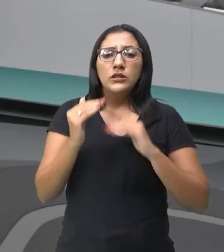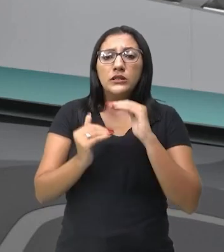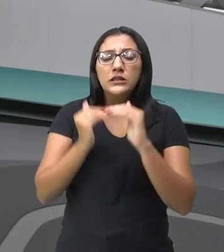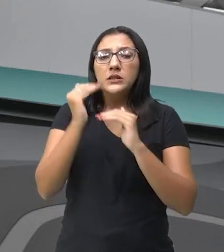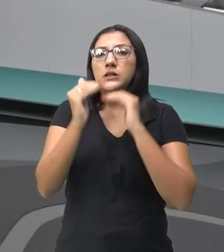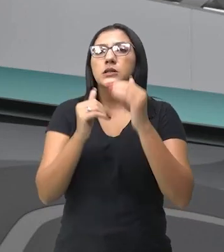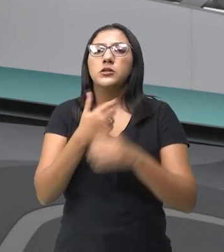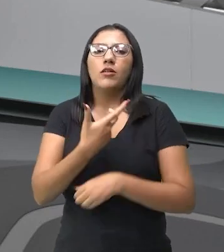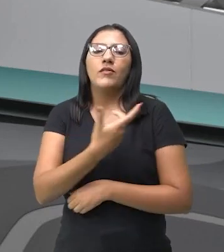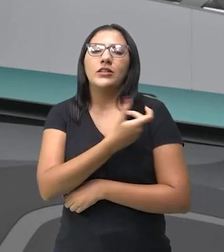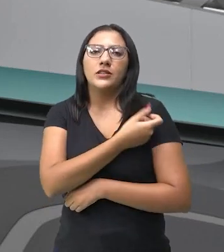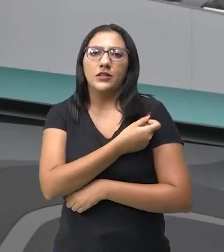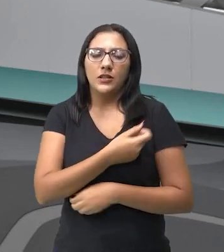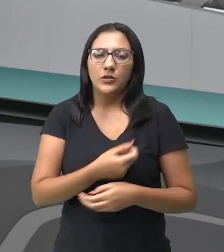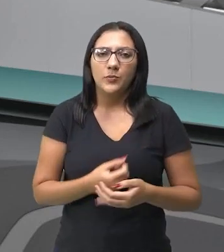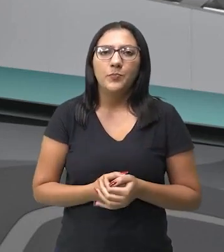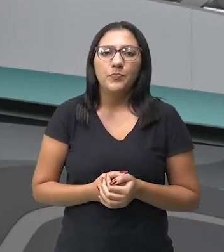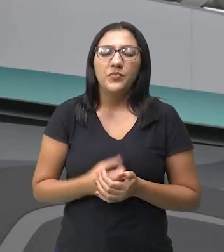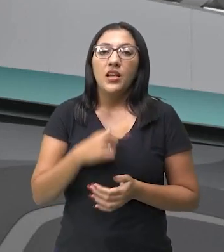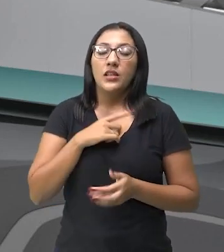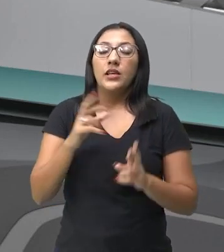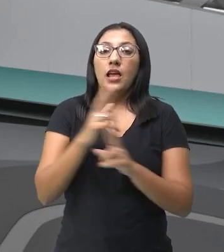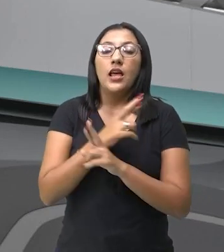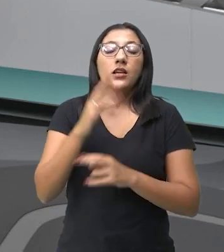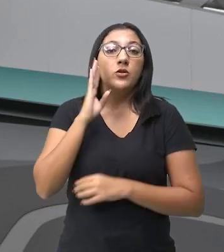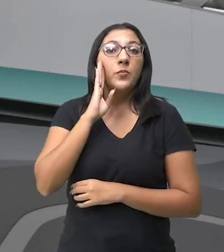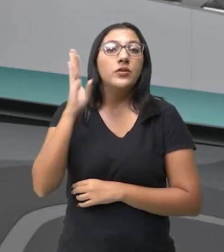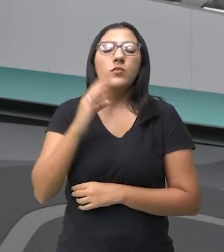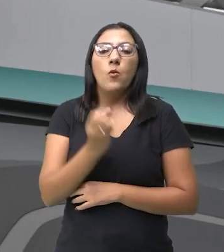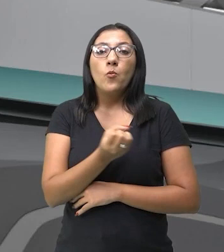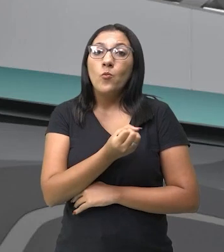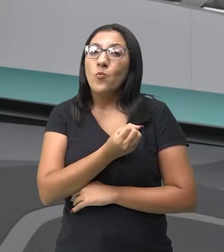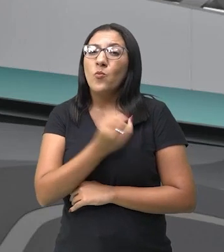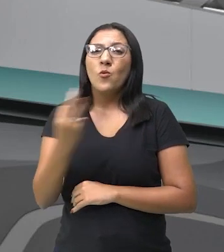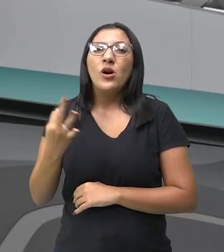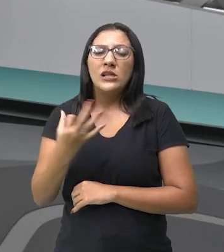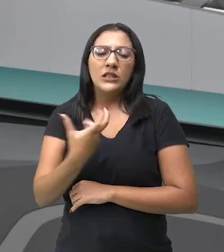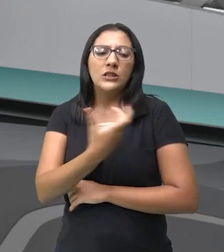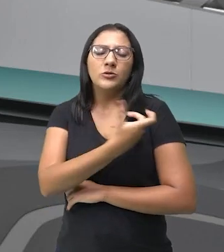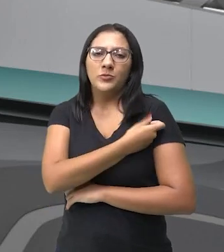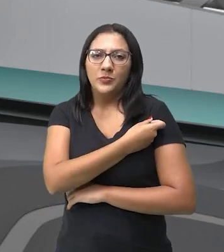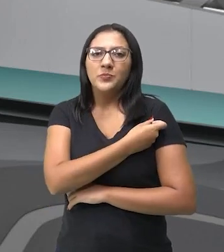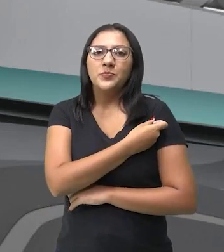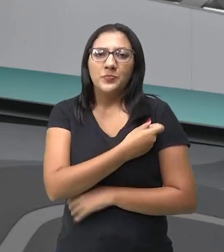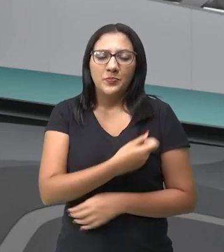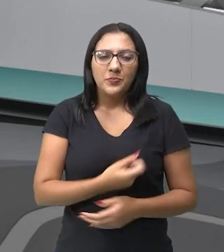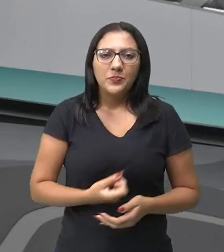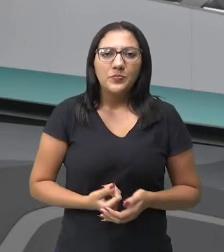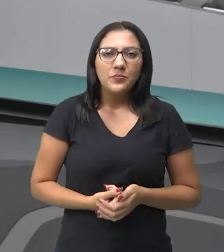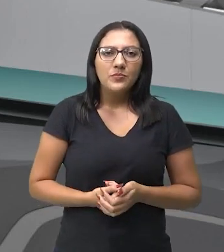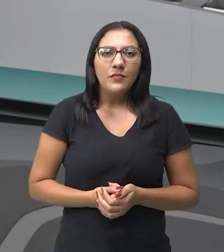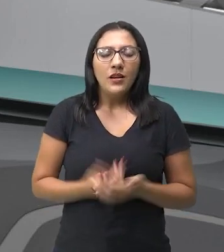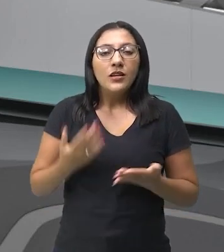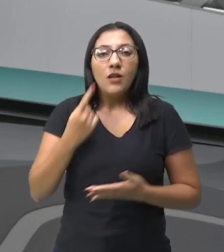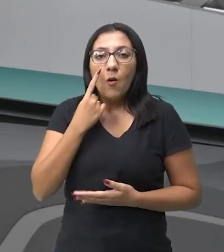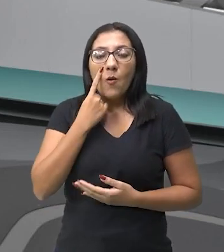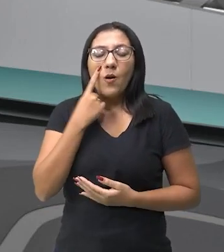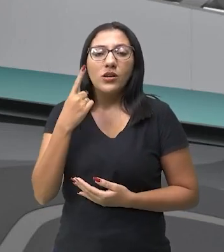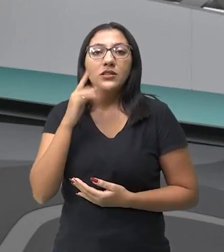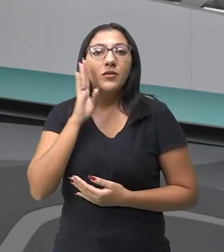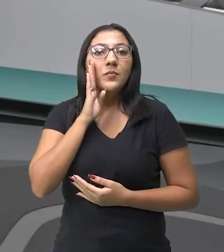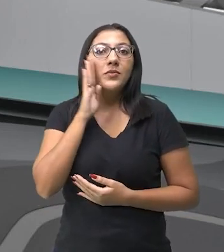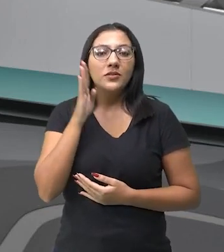dessa vacinação, em relação especialmente à questão da quantidade de aplicação de doses, tá bom? Então a gente vai